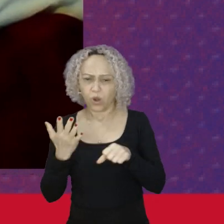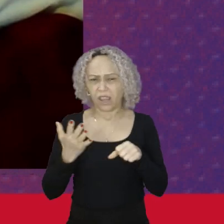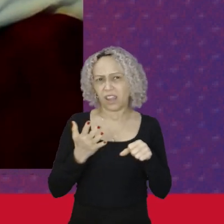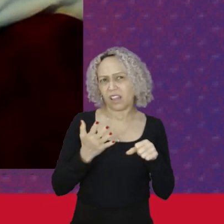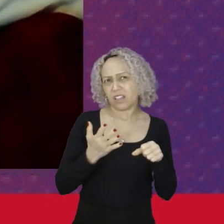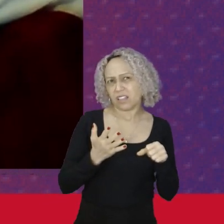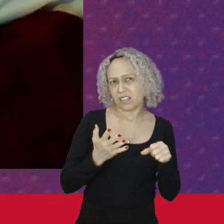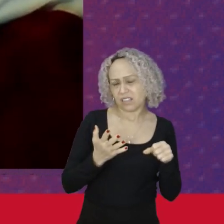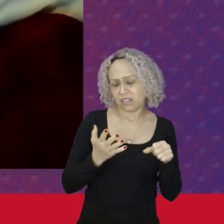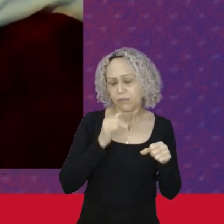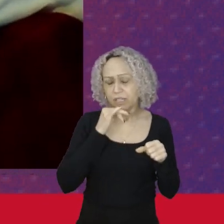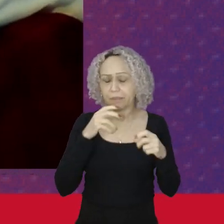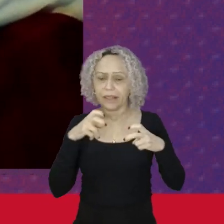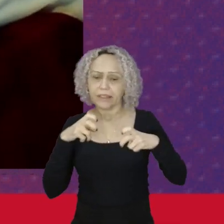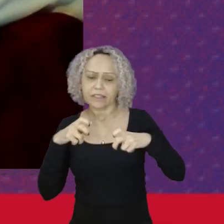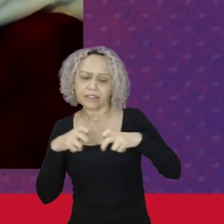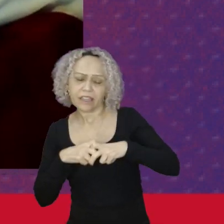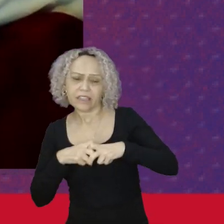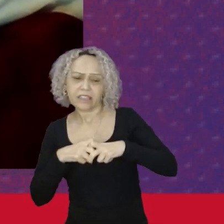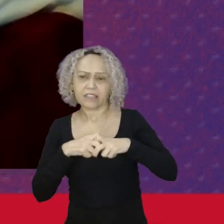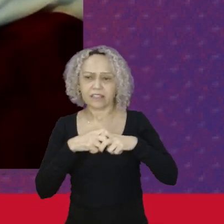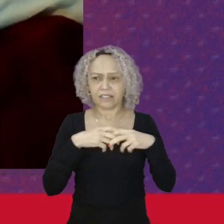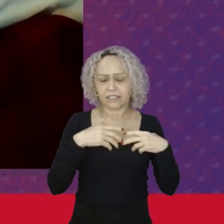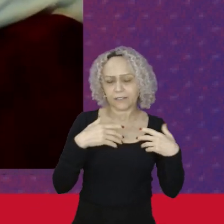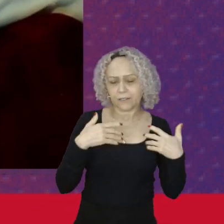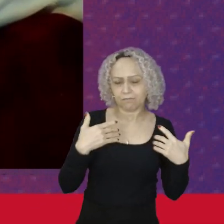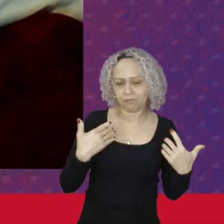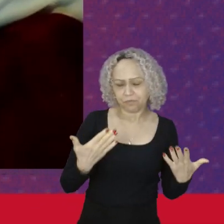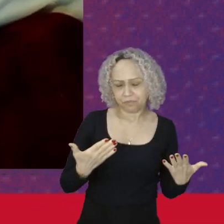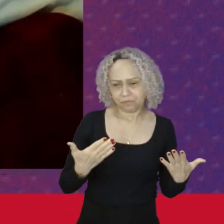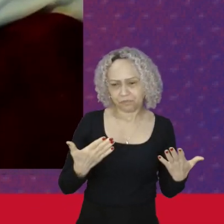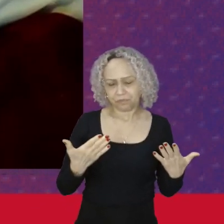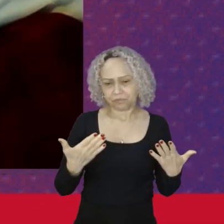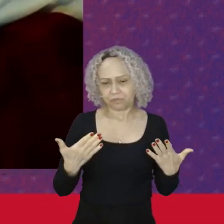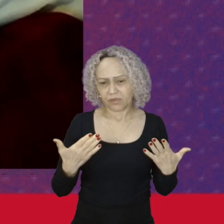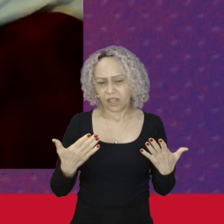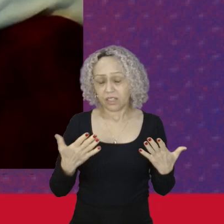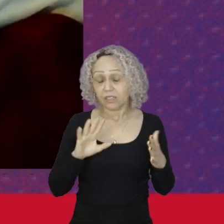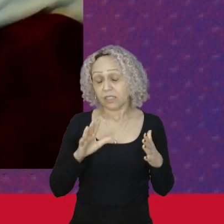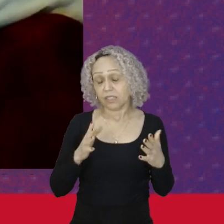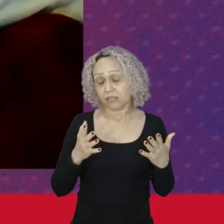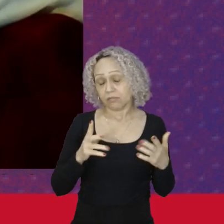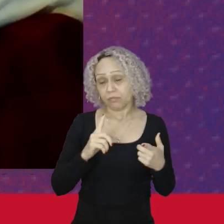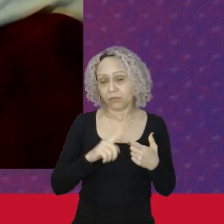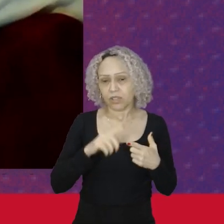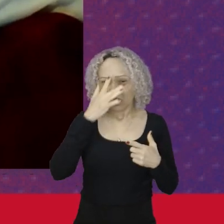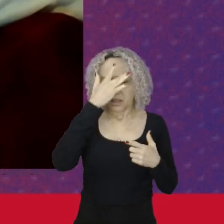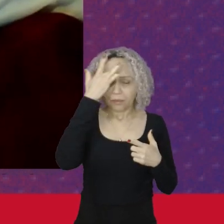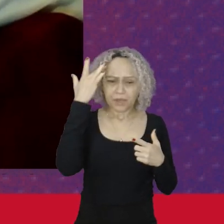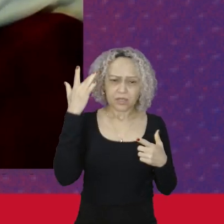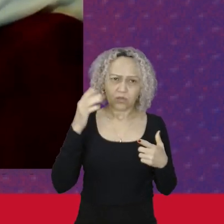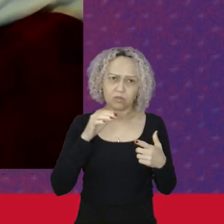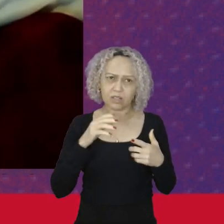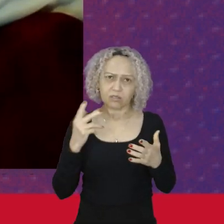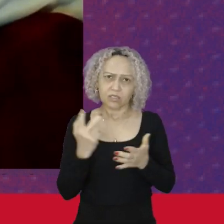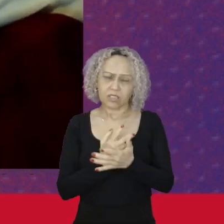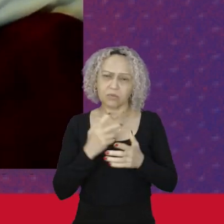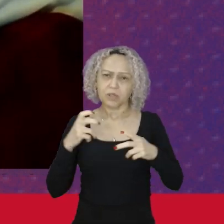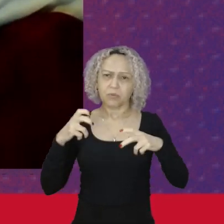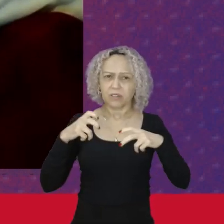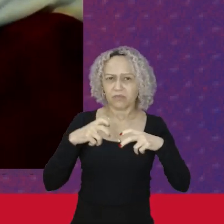traumas, acidentes, tá certo? Então, a deficiência é essa consequência no corpo